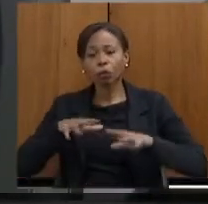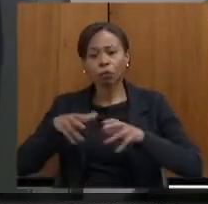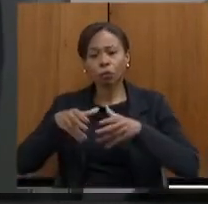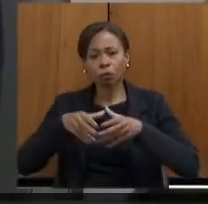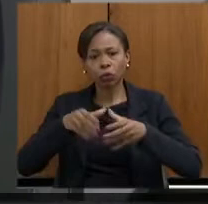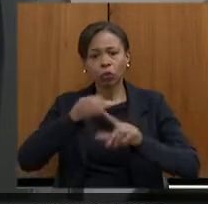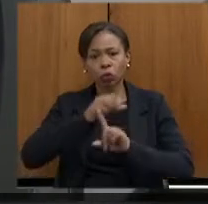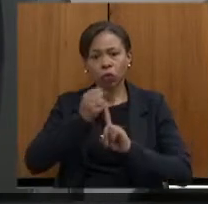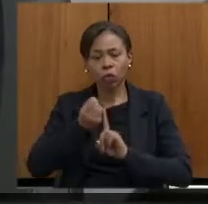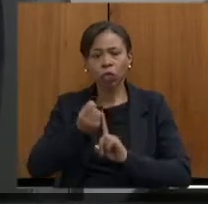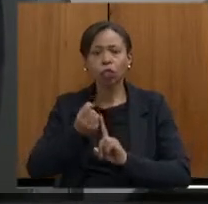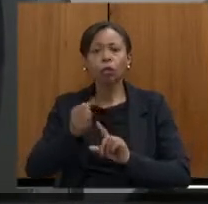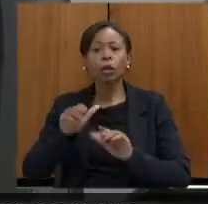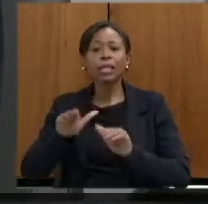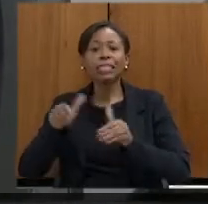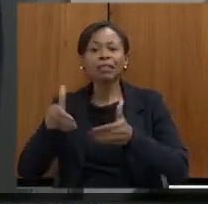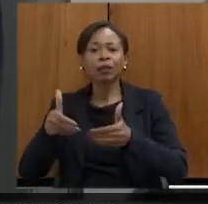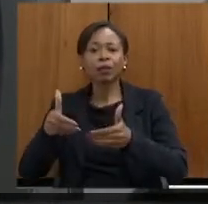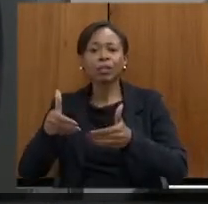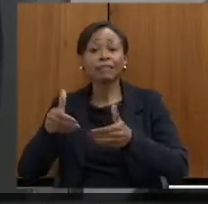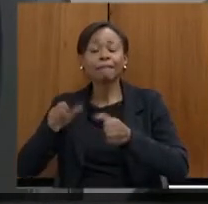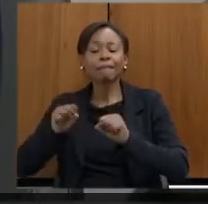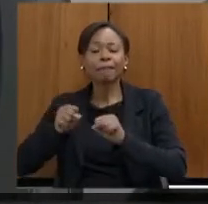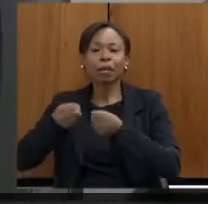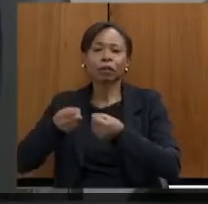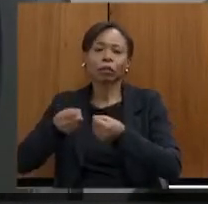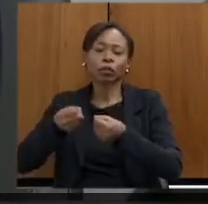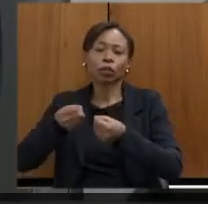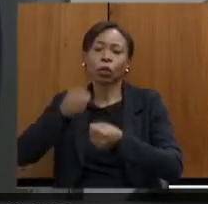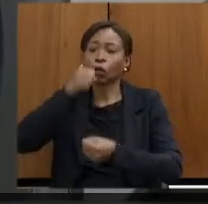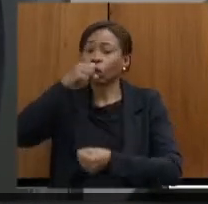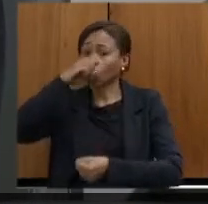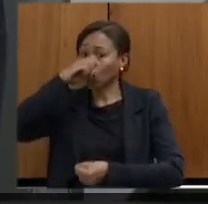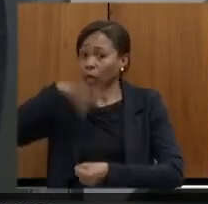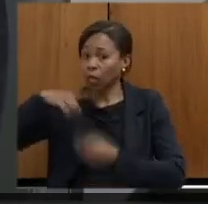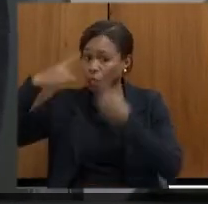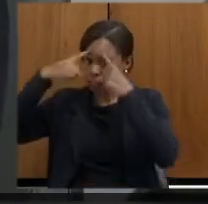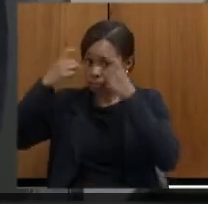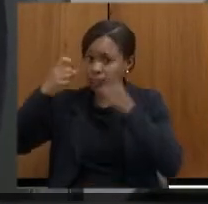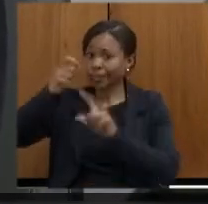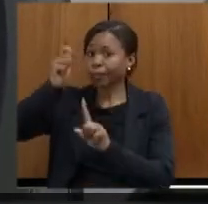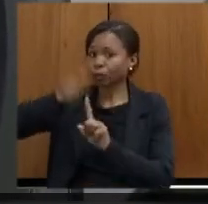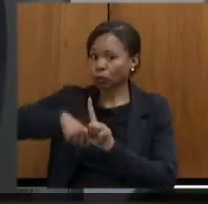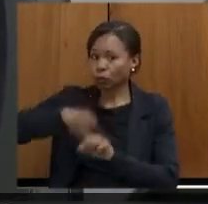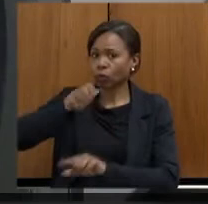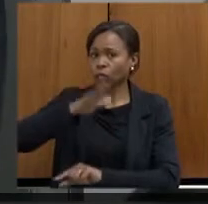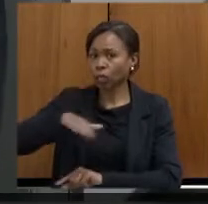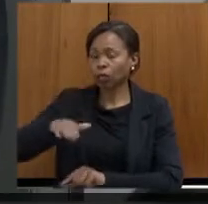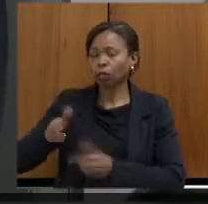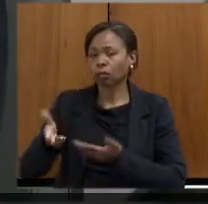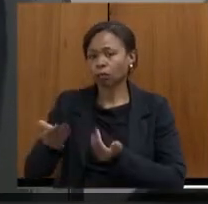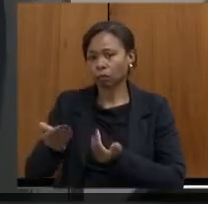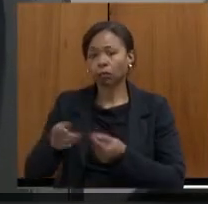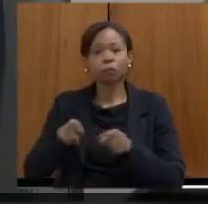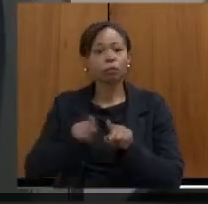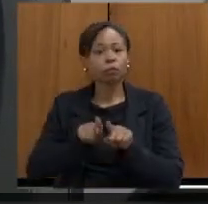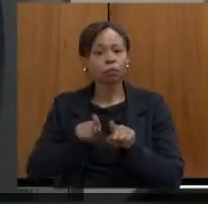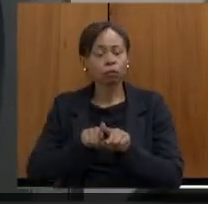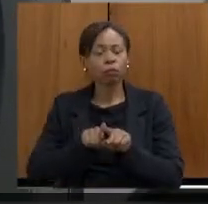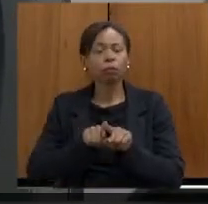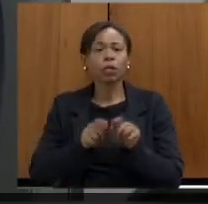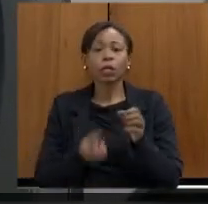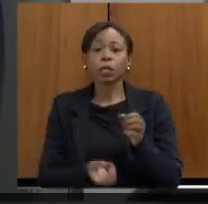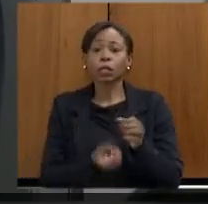de Enfrentamento à Violência Sexual contra Crianças e Adolescentes. Solicitamos campanhas permanentes de